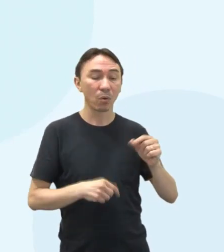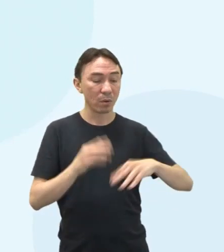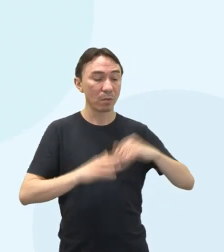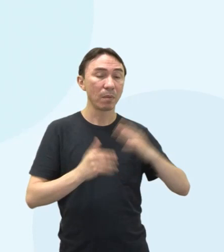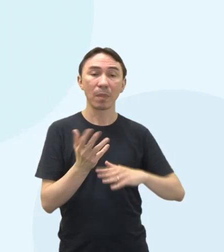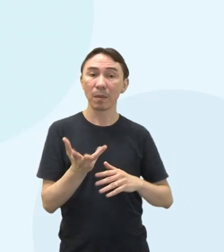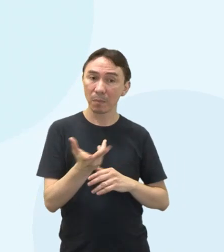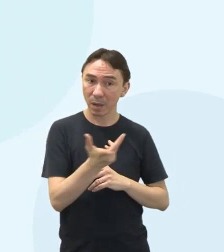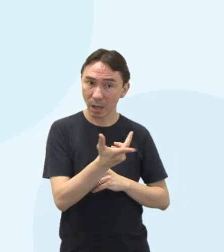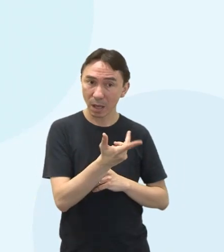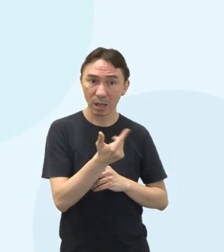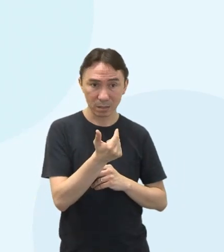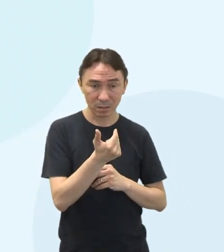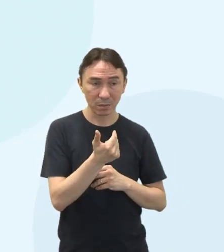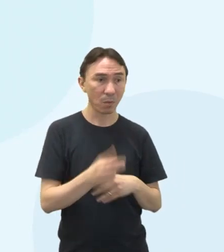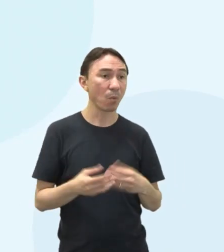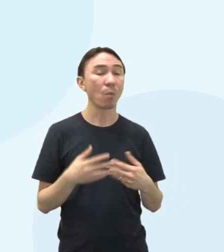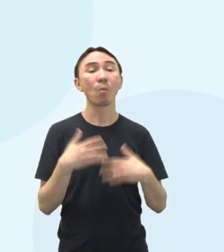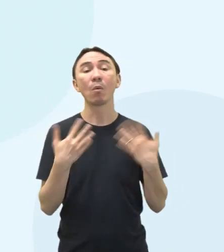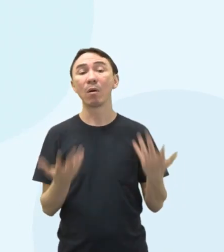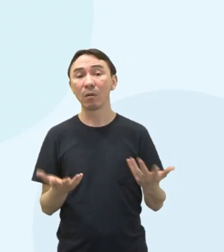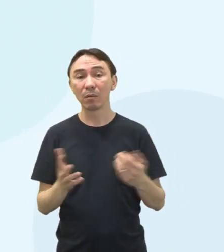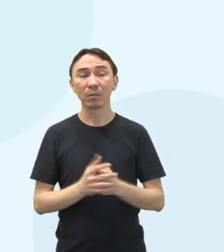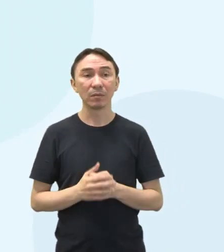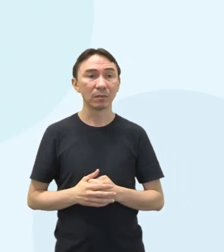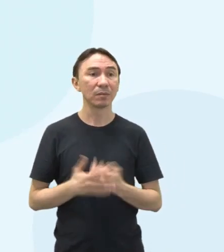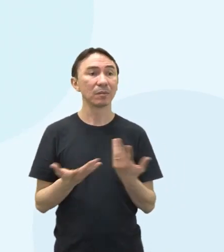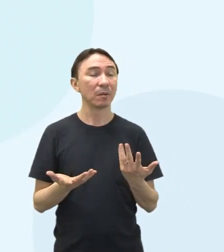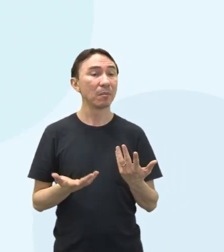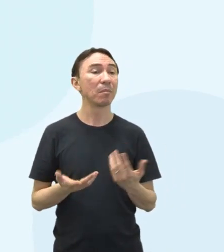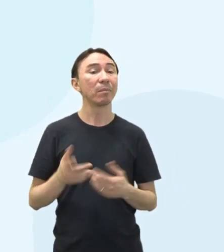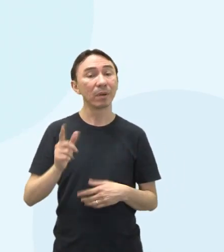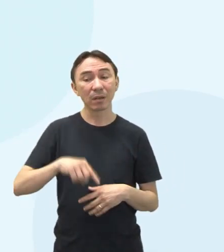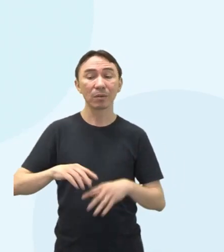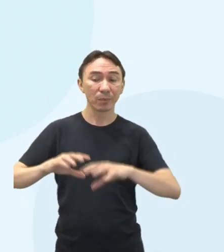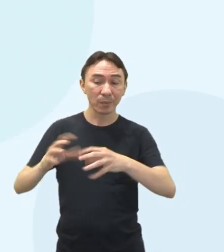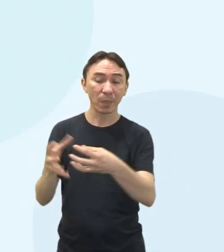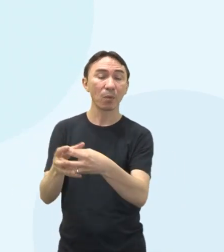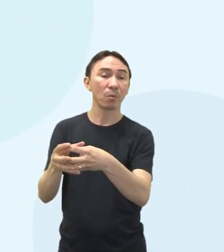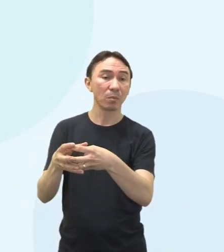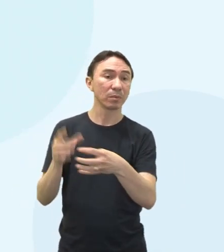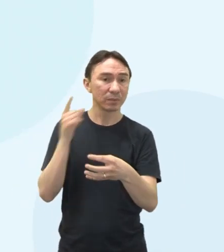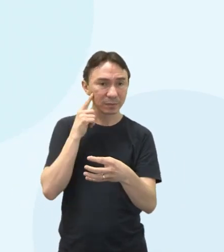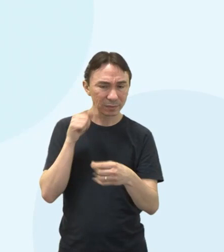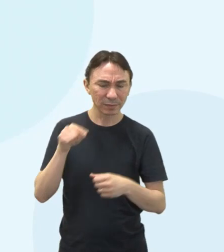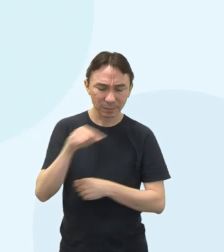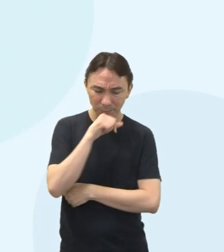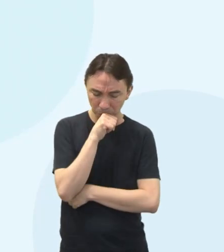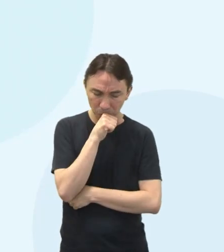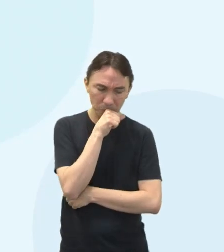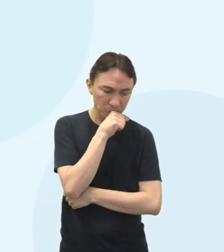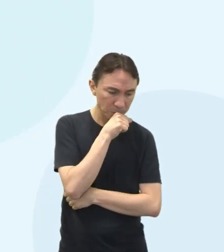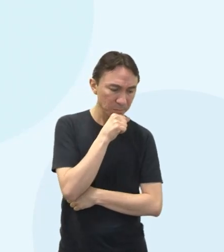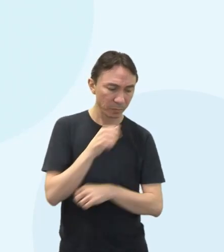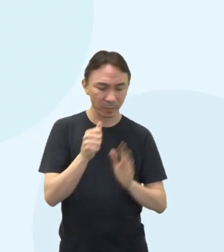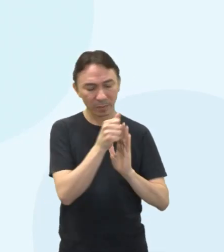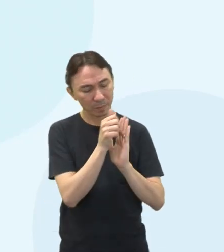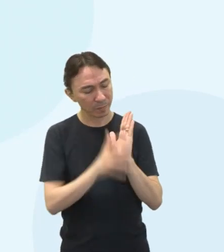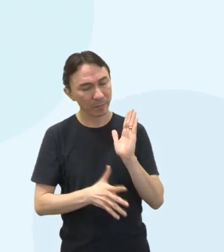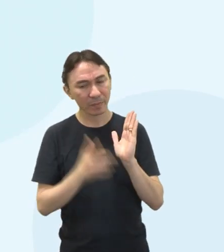intuito de trazer né para o grupo né é atividades posteriores